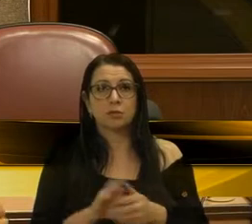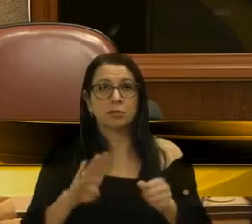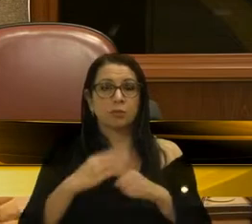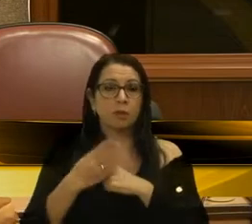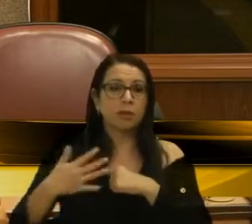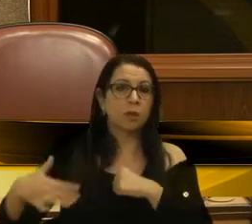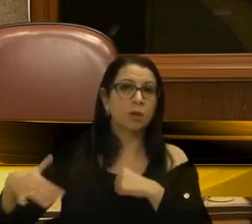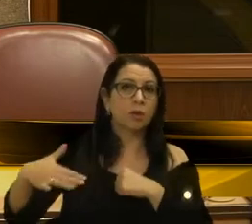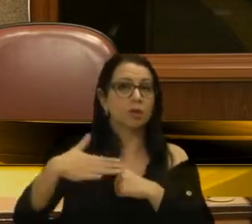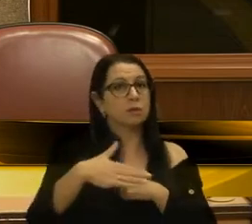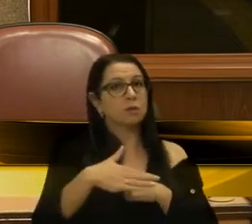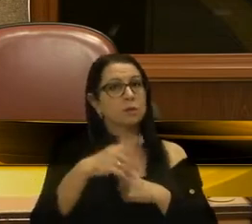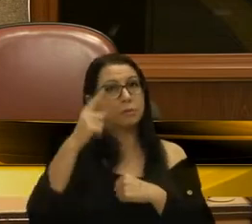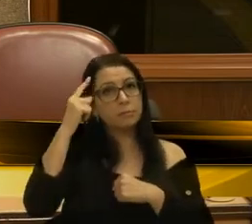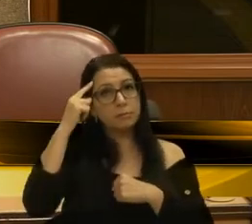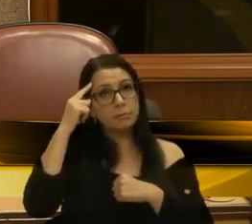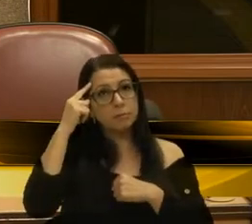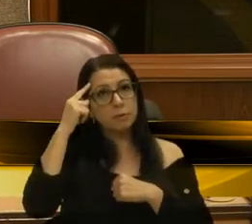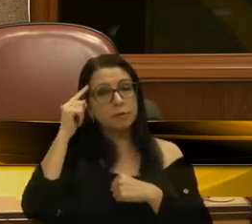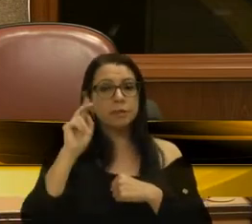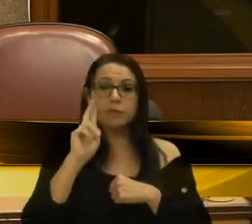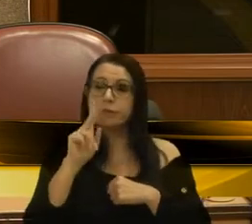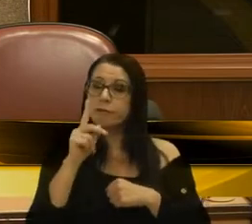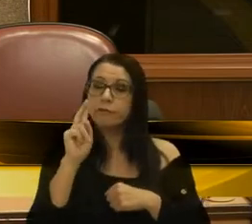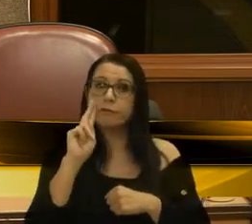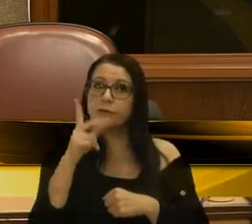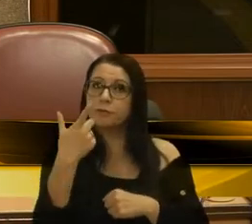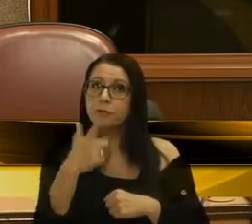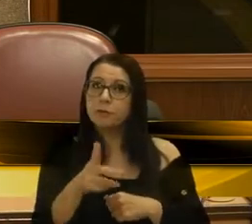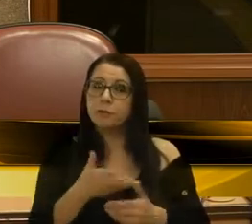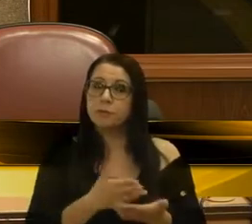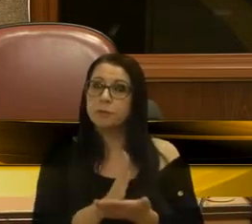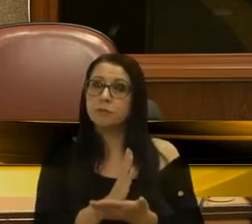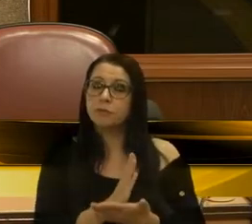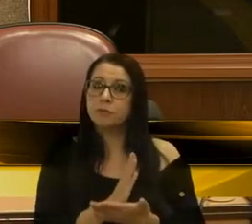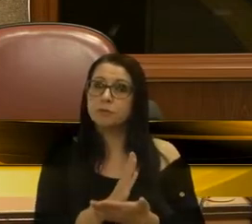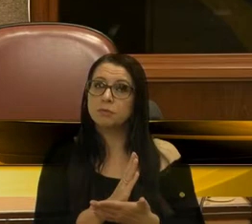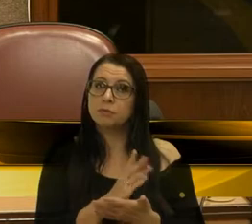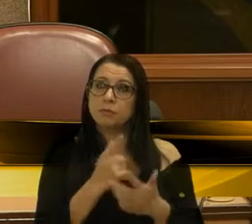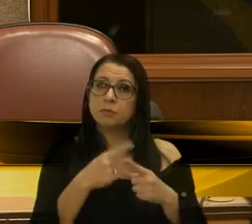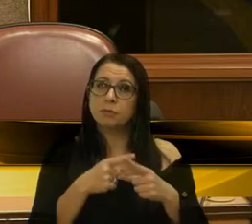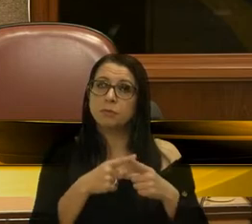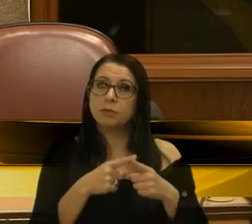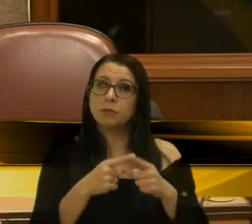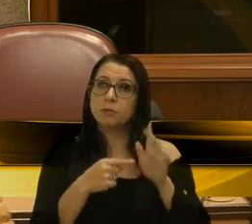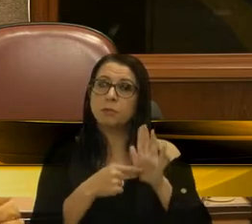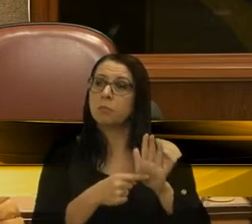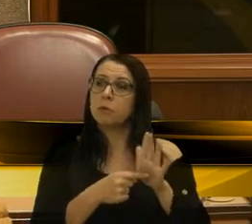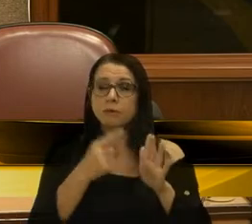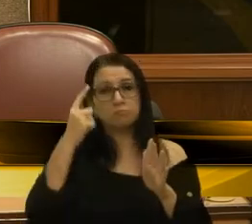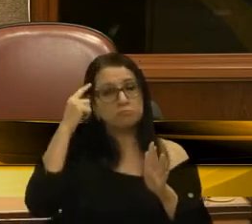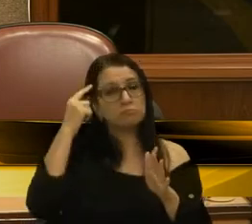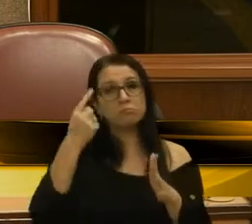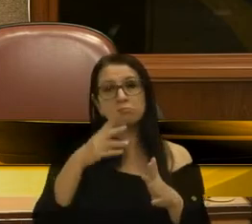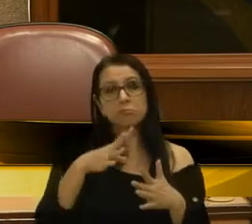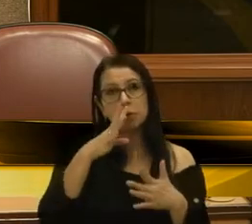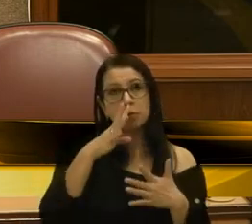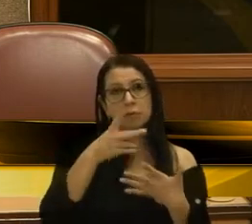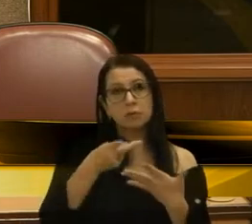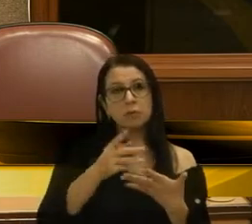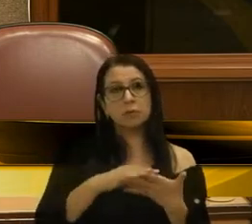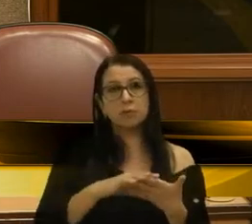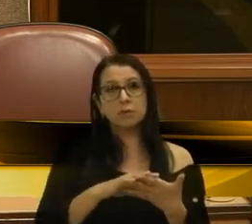Galópolis, me parece que tem que ser revisto aqui pela Câmara para ser aprovado, né? Porque me traz a nítida impressão